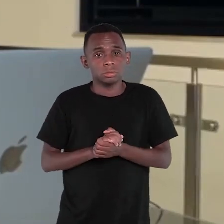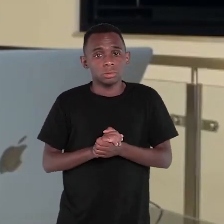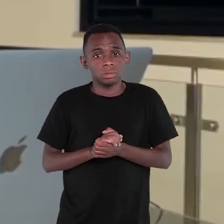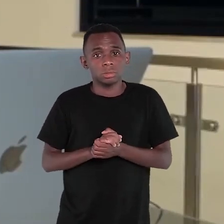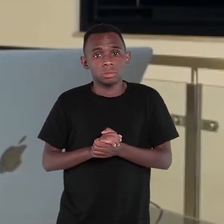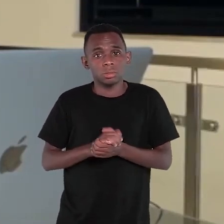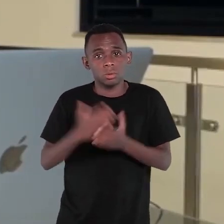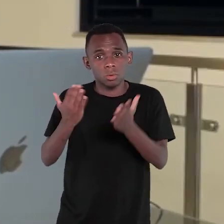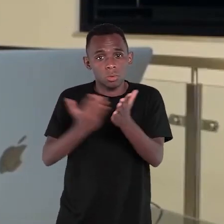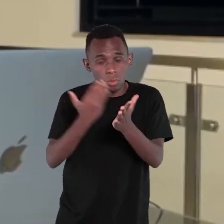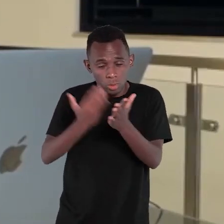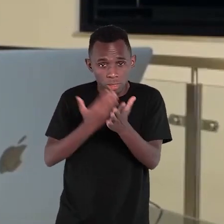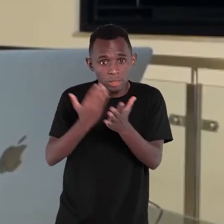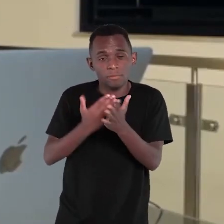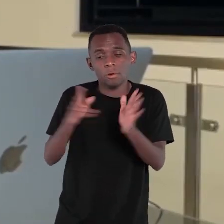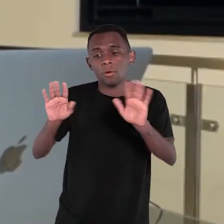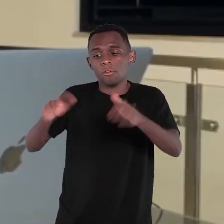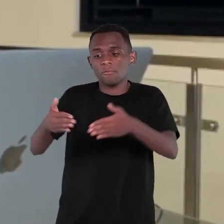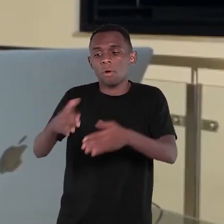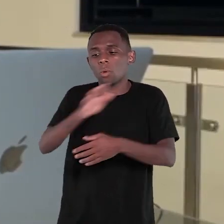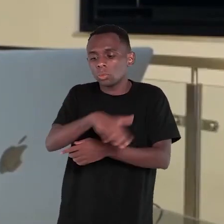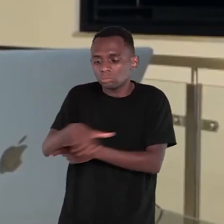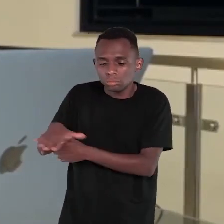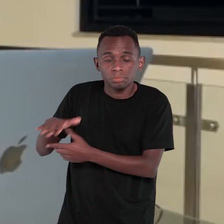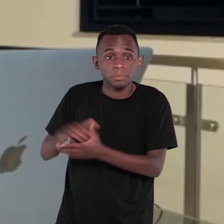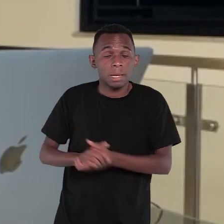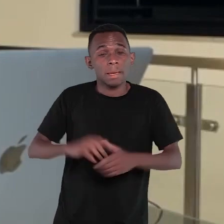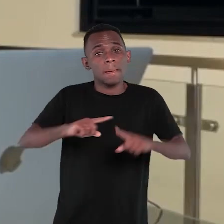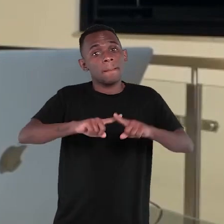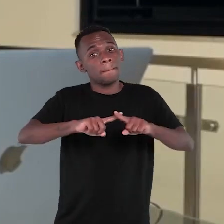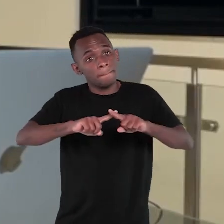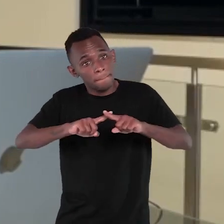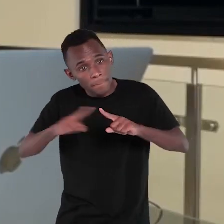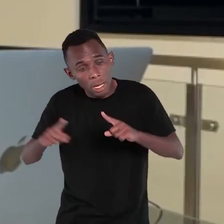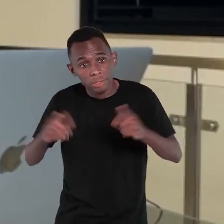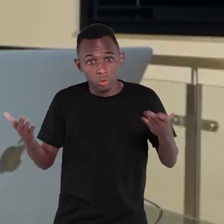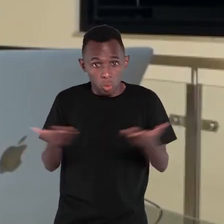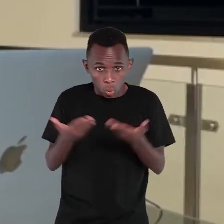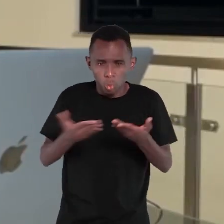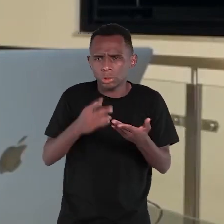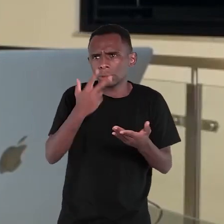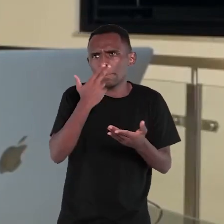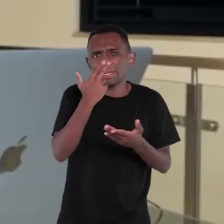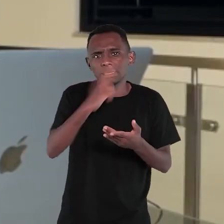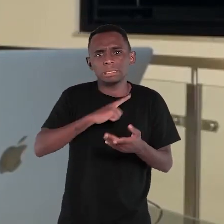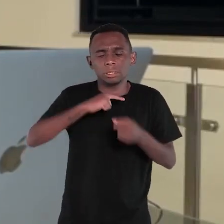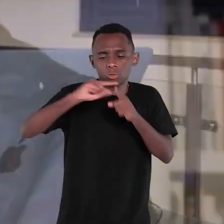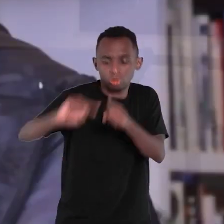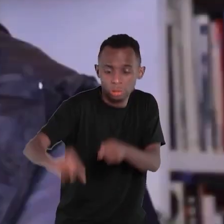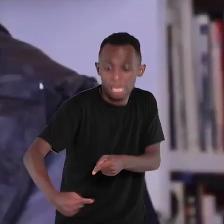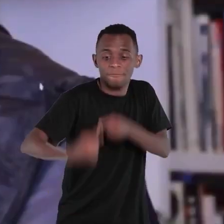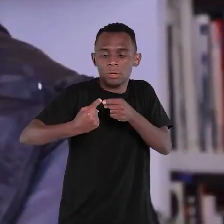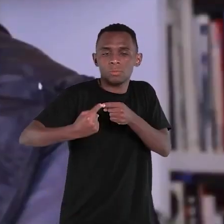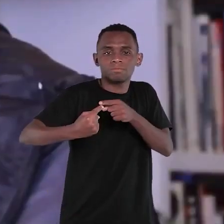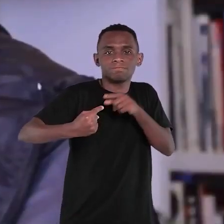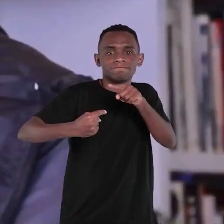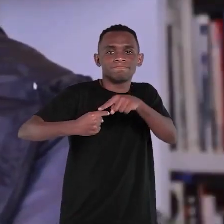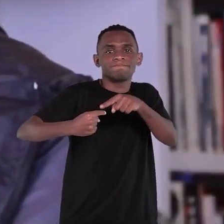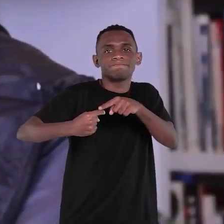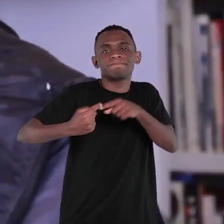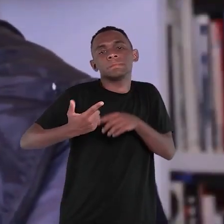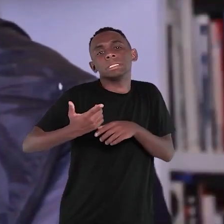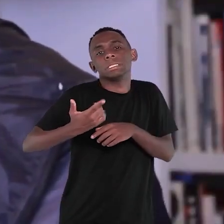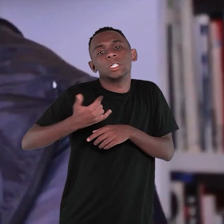por livros infantis. No entanto, hoje nós enfrentamos o